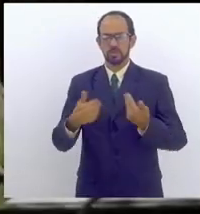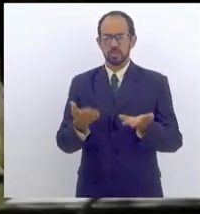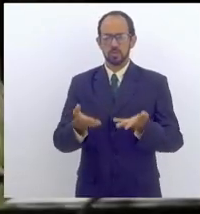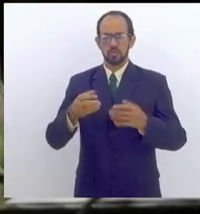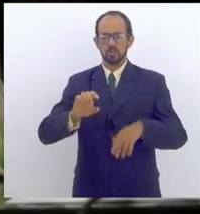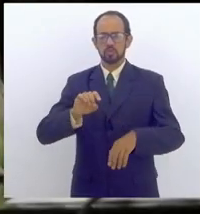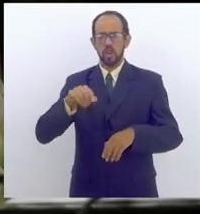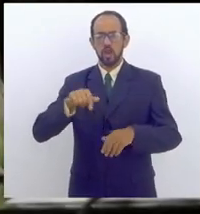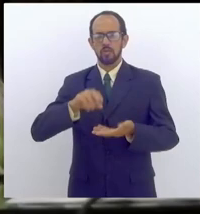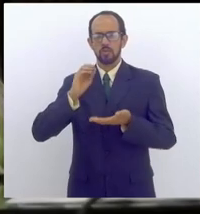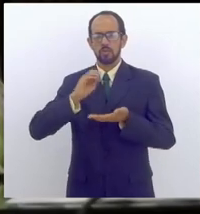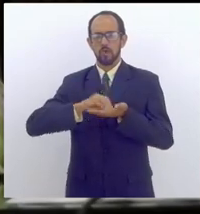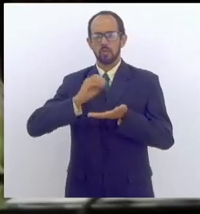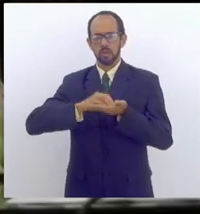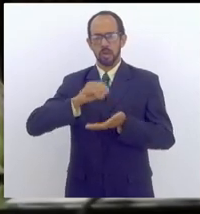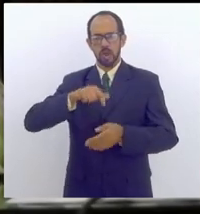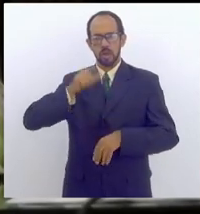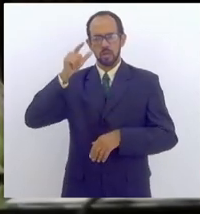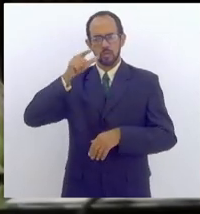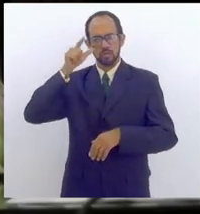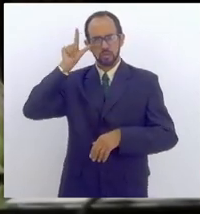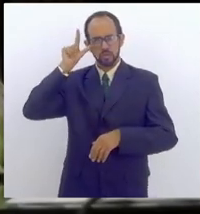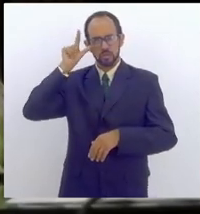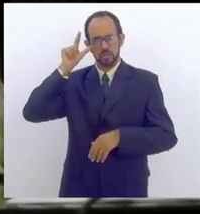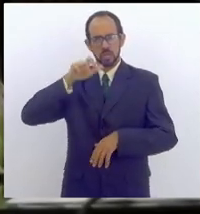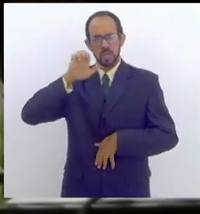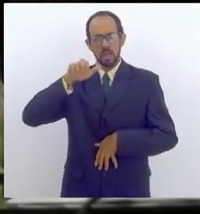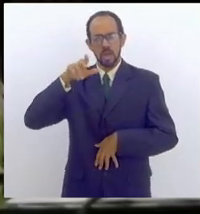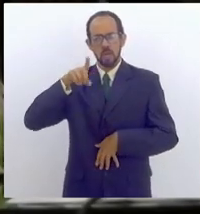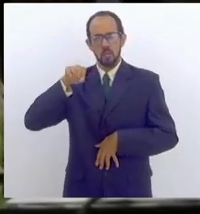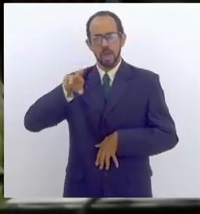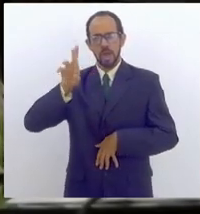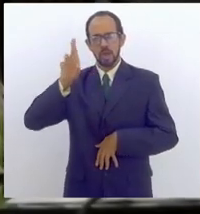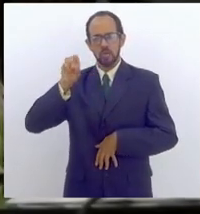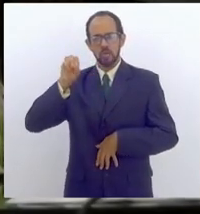Lucinha. Eduardo Cavalieri, que tá voltando.